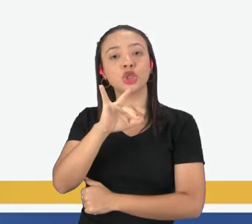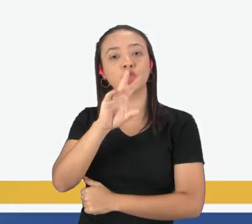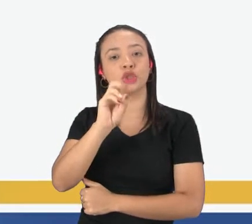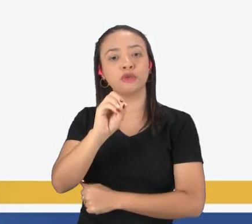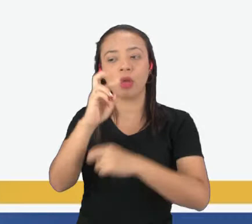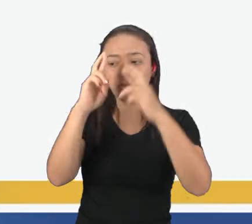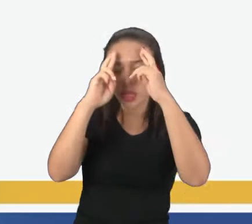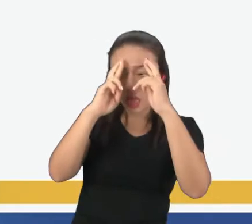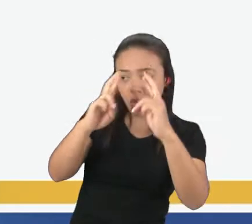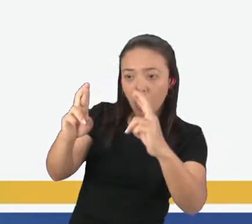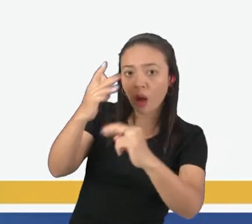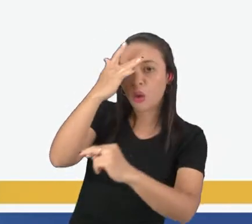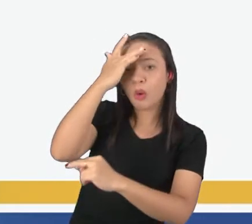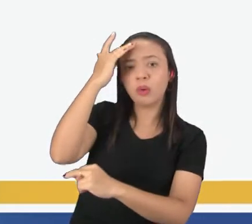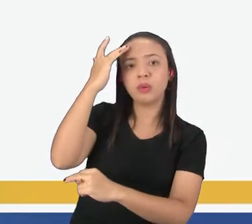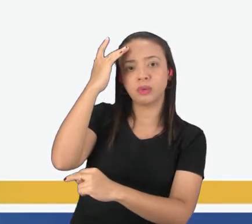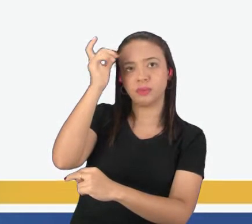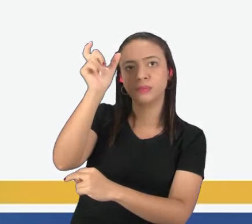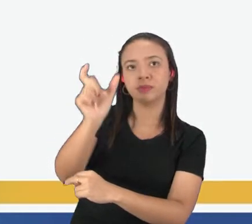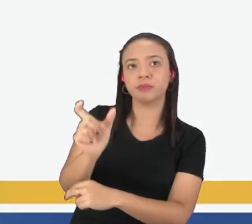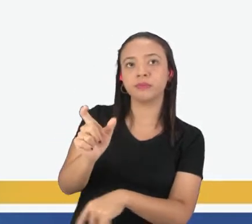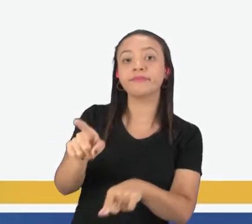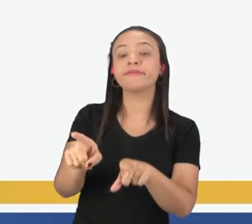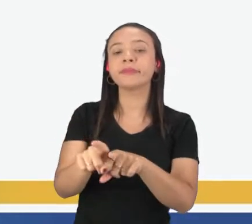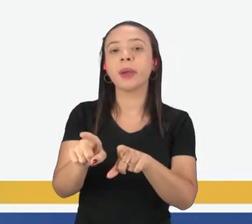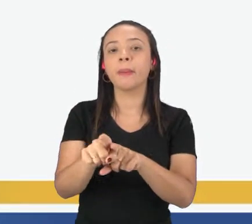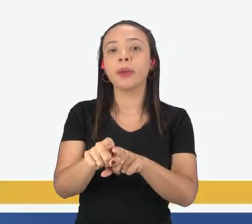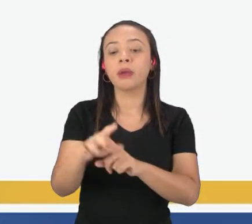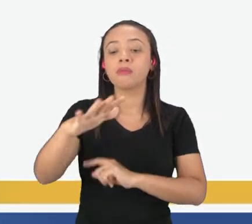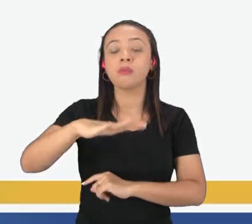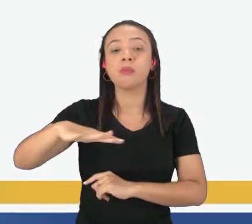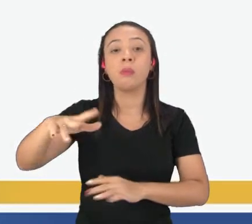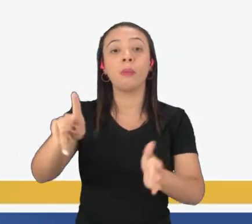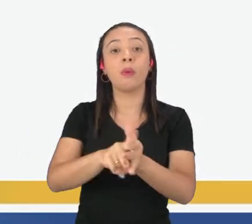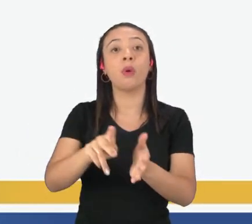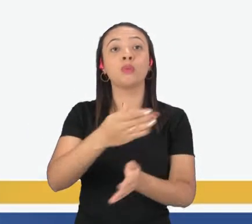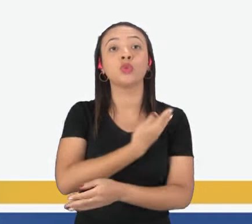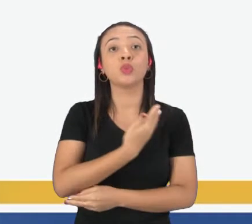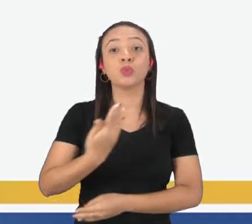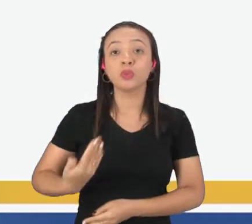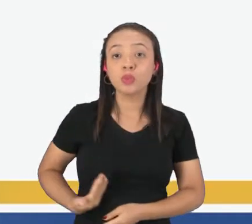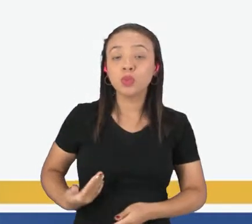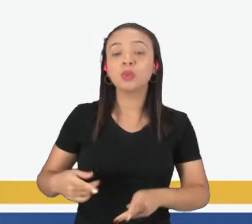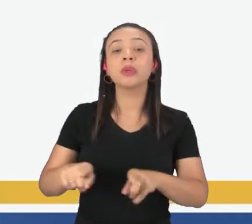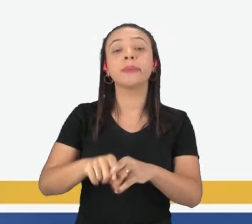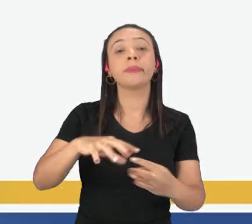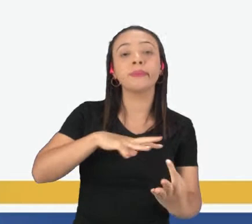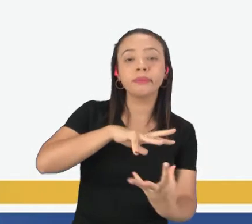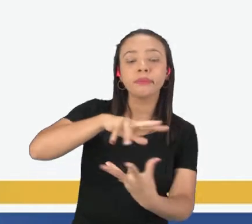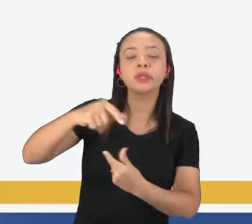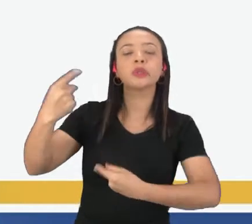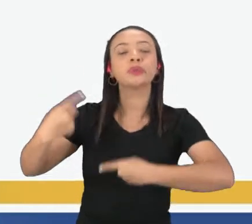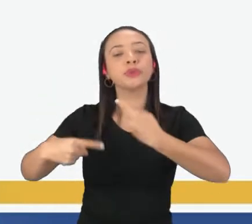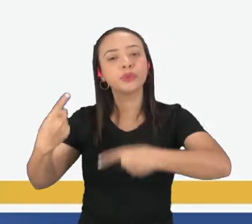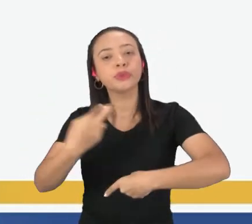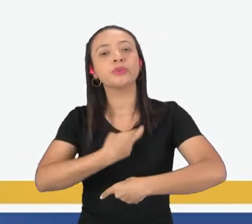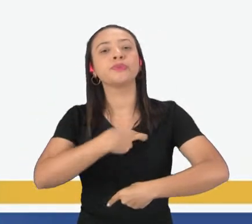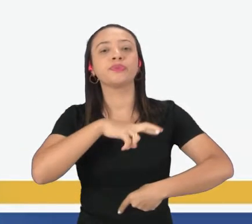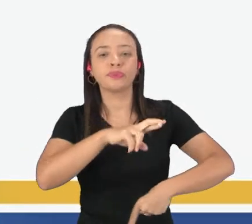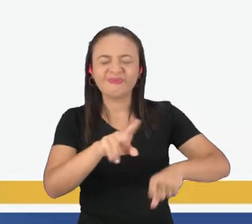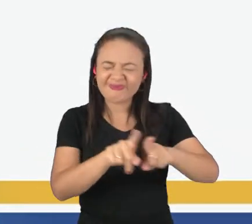outro, ou por entidade civil pública, o bem público, pela nação, pela religião, pela política,